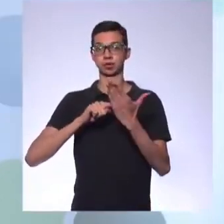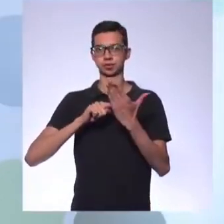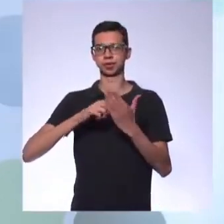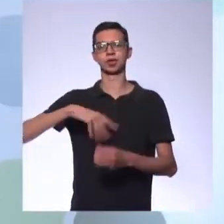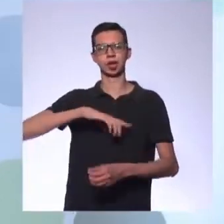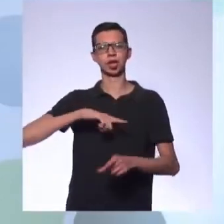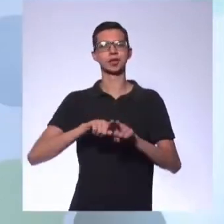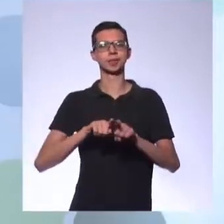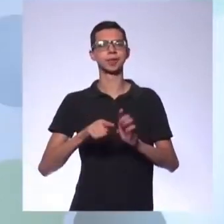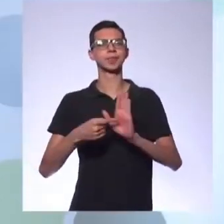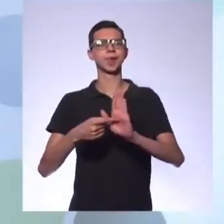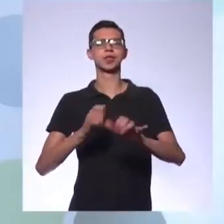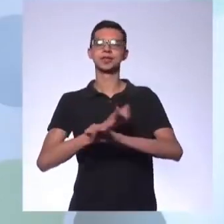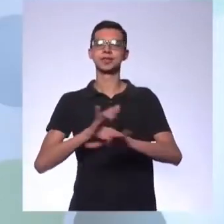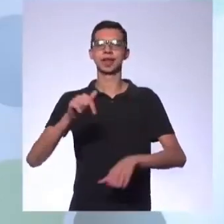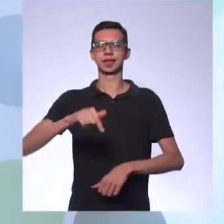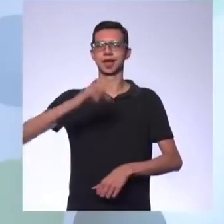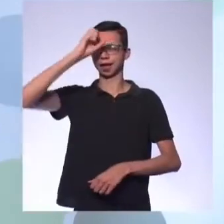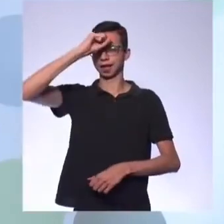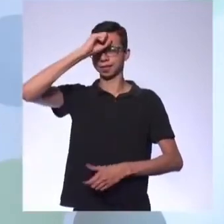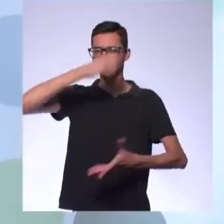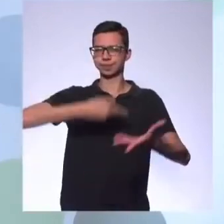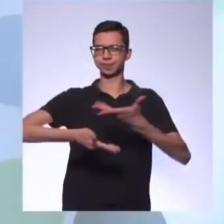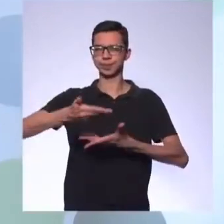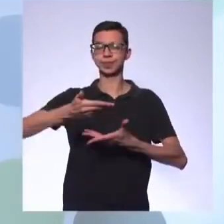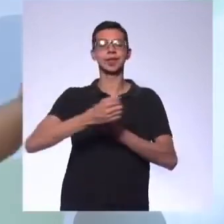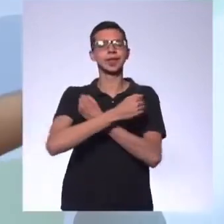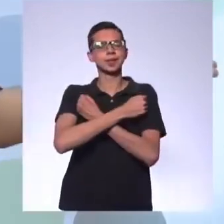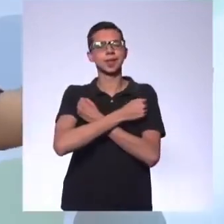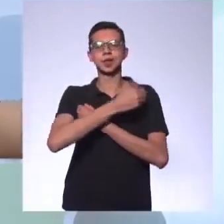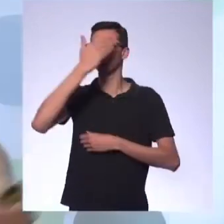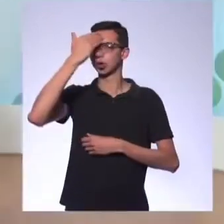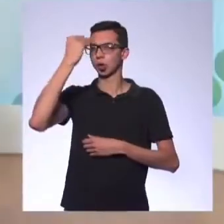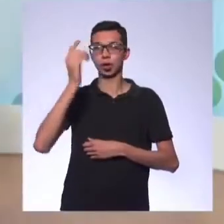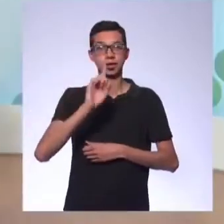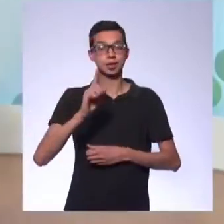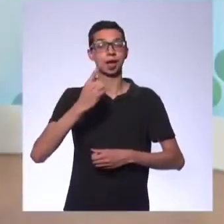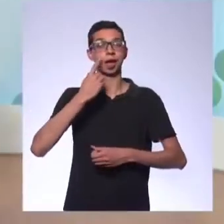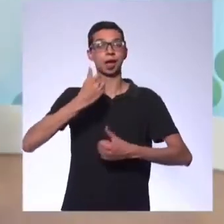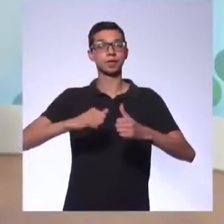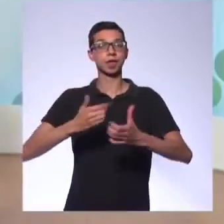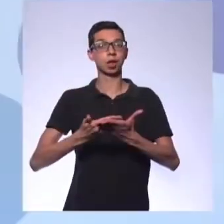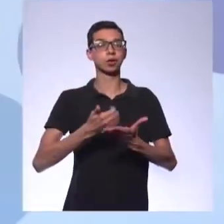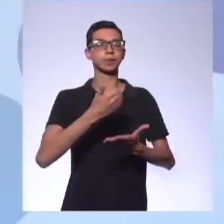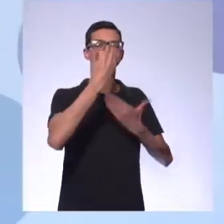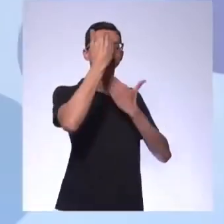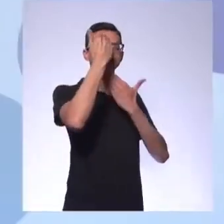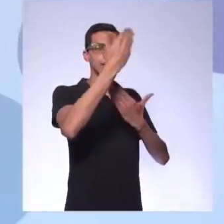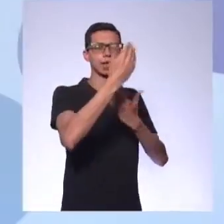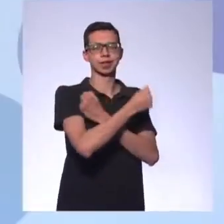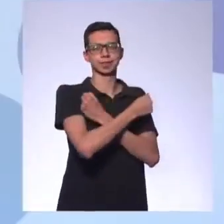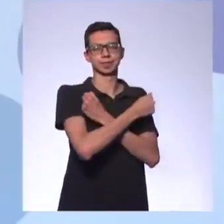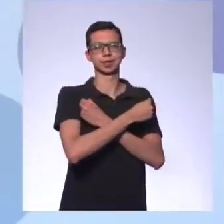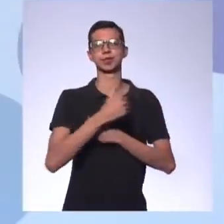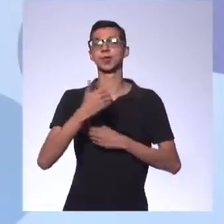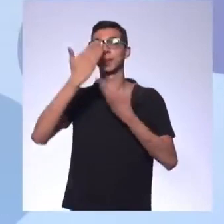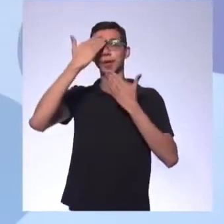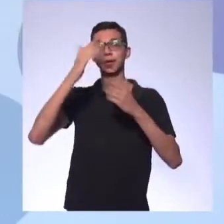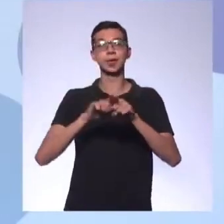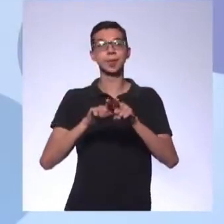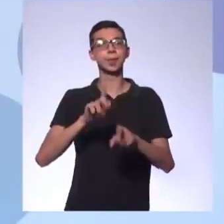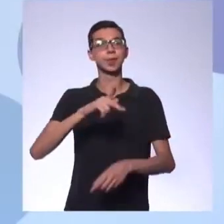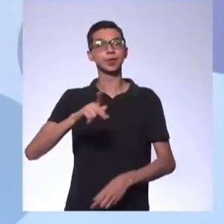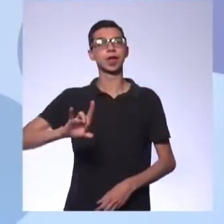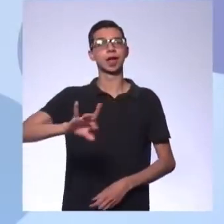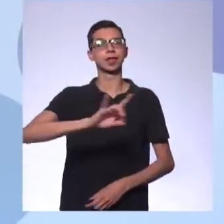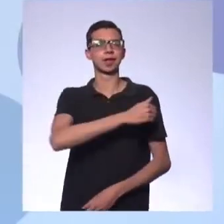vocês. Gente, um grande abraço. Não esqueça de avaliar a nossa aula. Professora Tayana, um grande abraço, obrigado. Obrigado você, Mauro, professores, alunos. E estamos